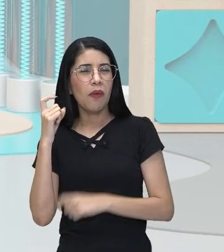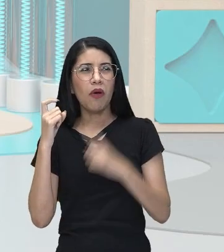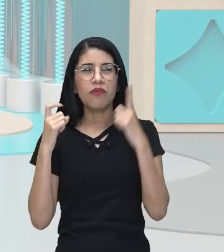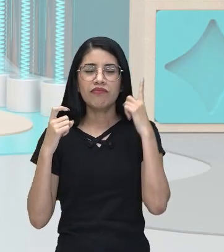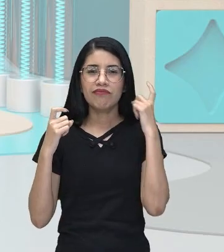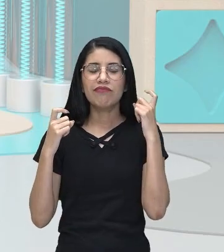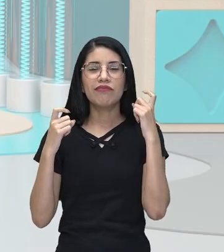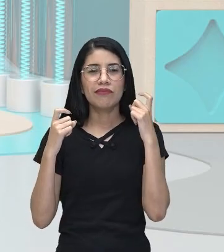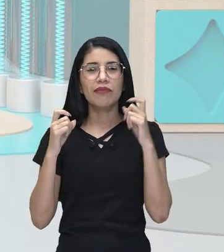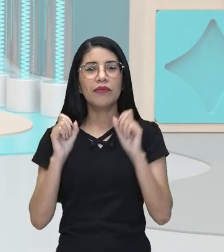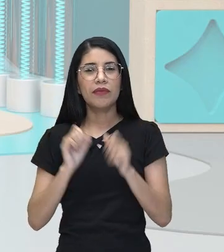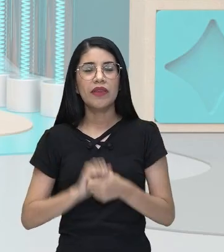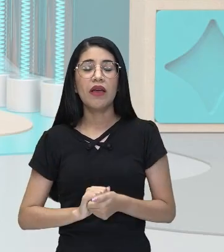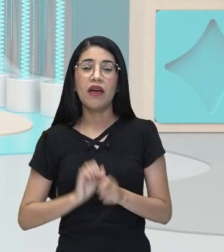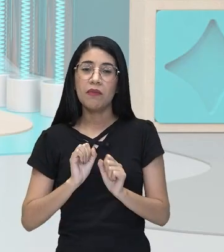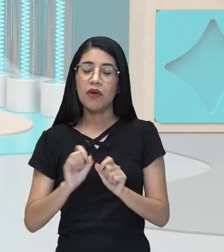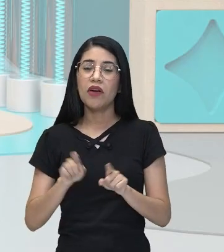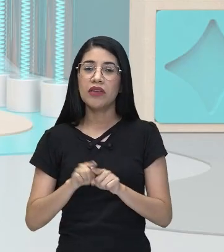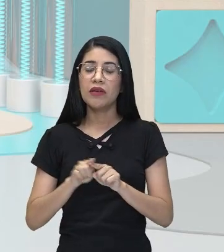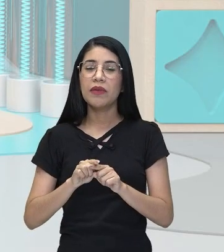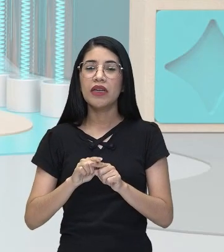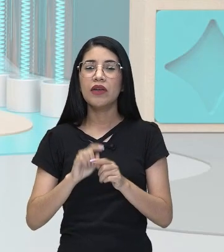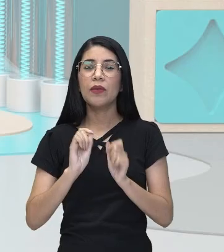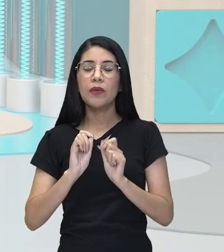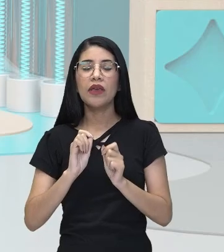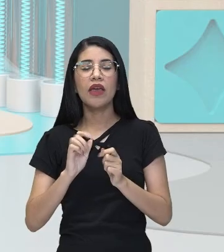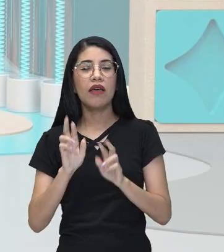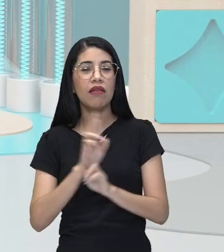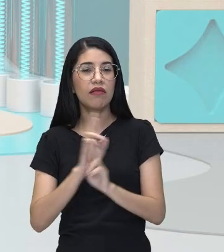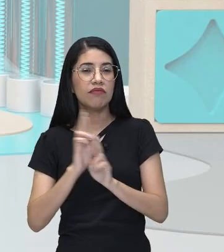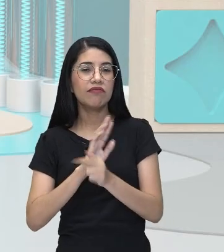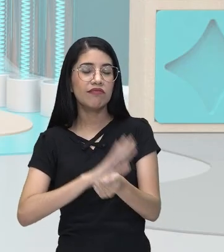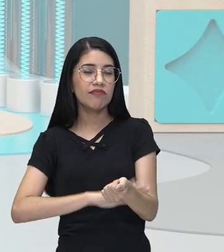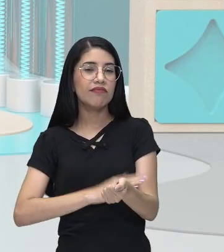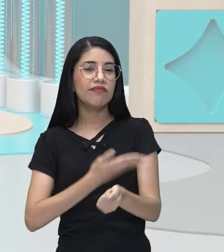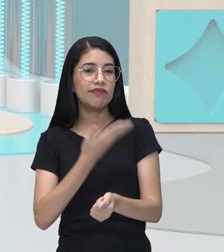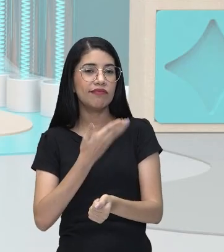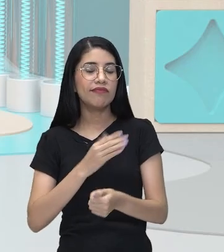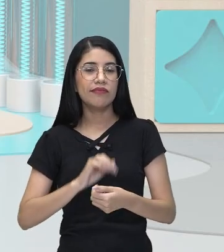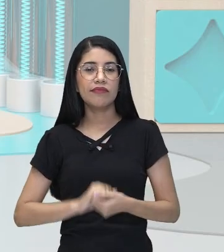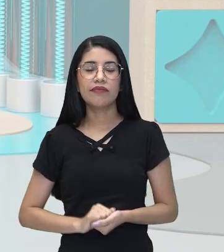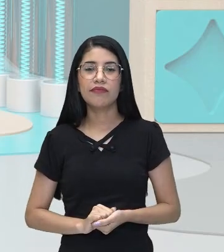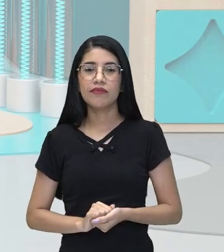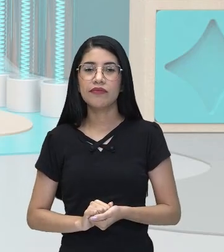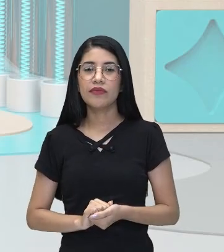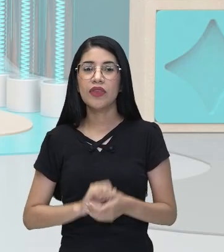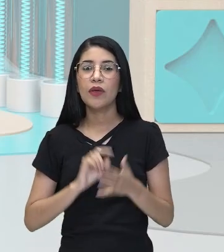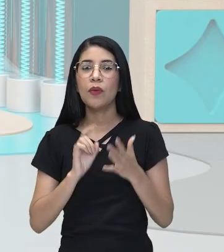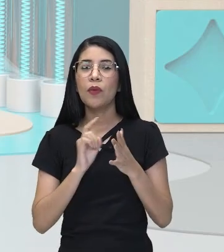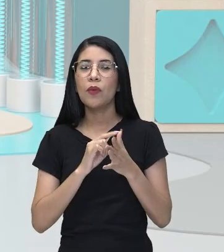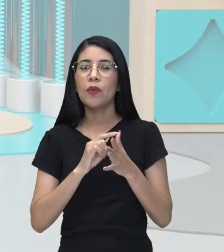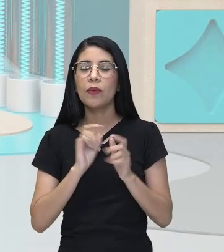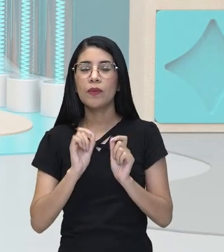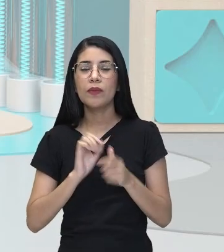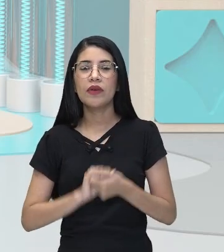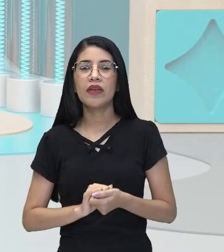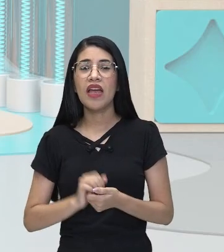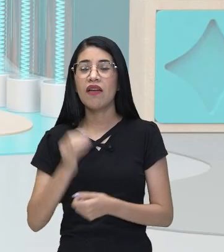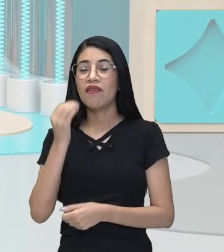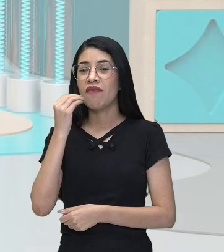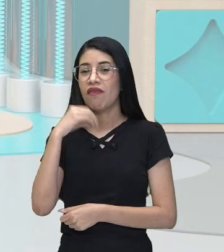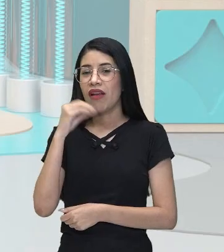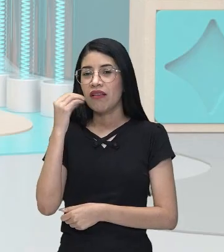no ouvido também pode ser algo relacionado à pressão alterada. O quinto é a